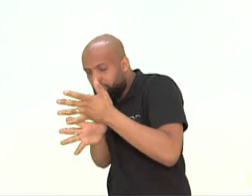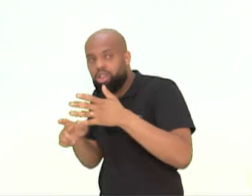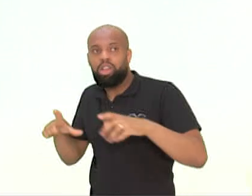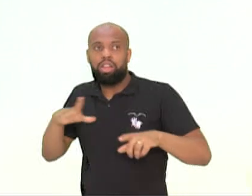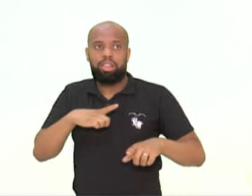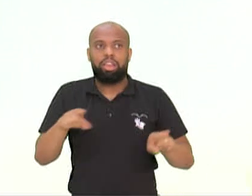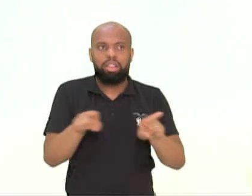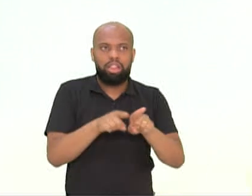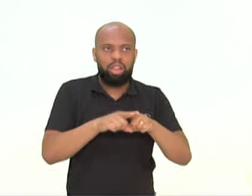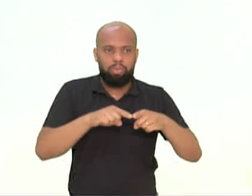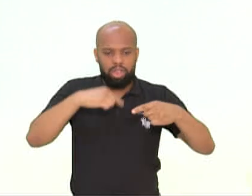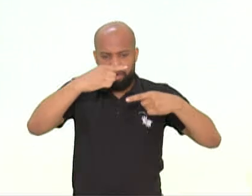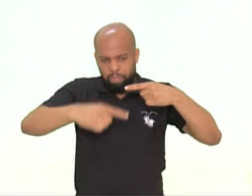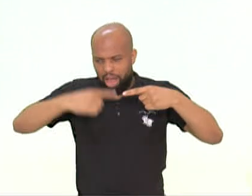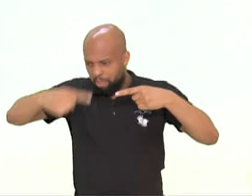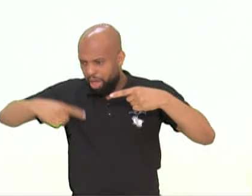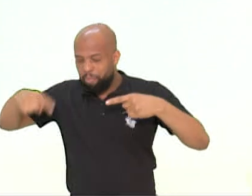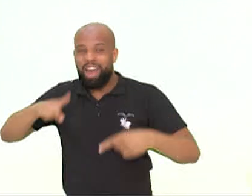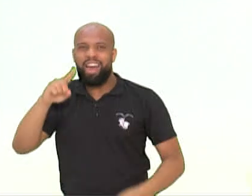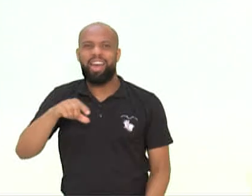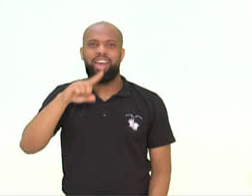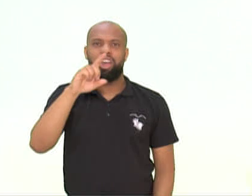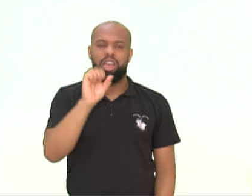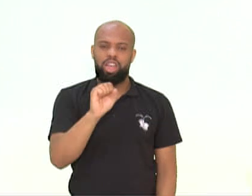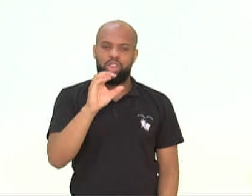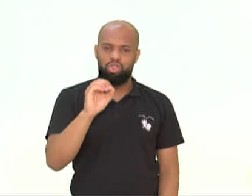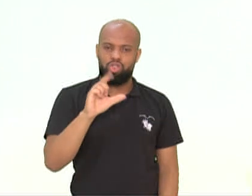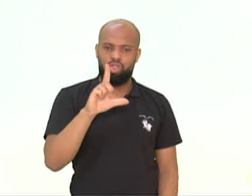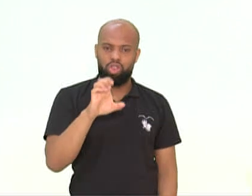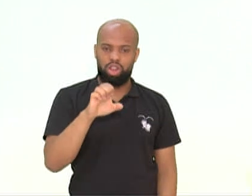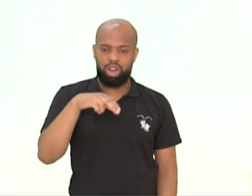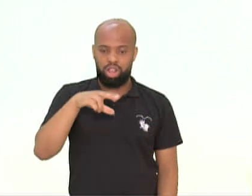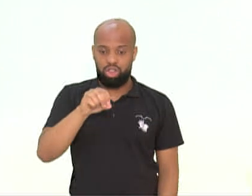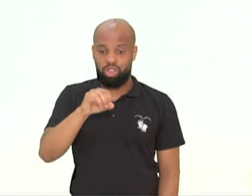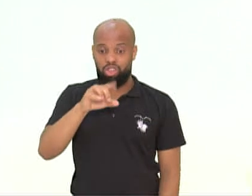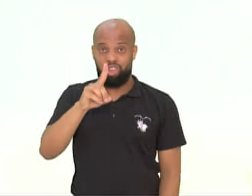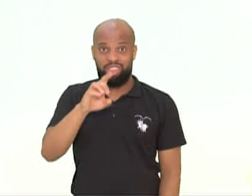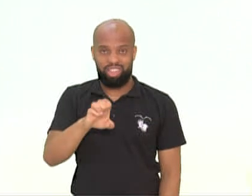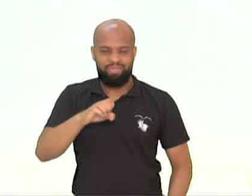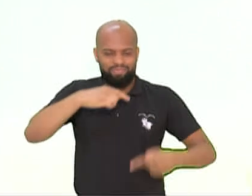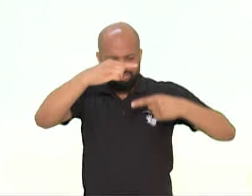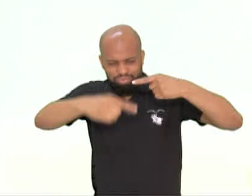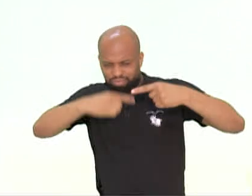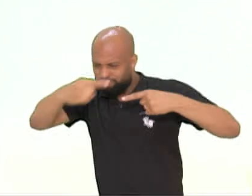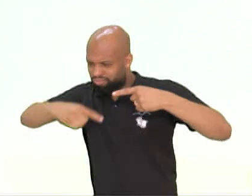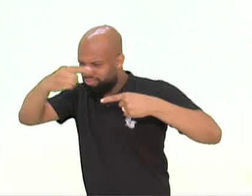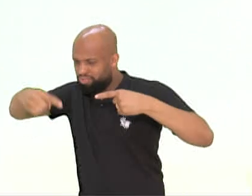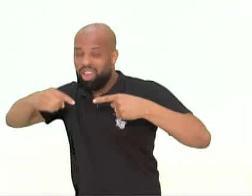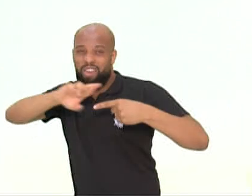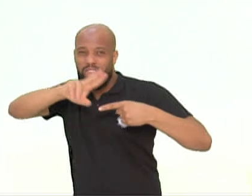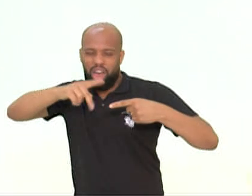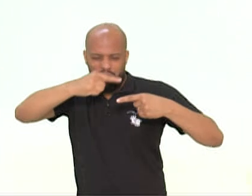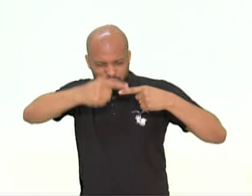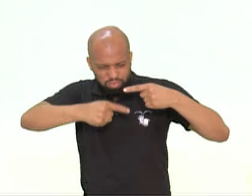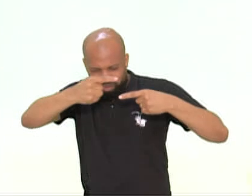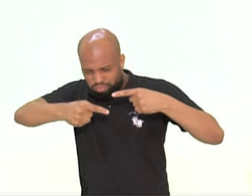solenoide, ou bobina, é um rolamento de várias áreas, de vários anéis, várias espiras,